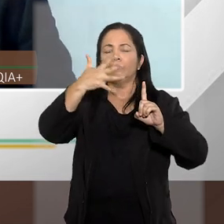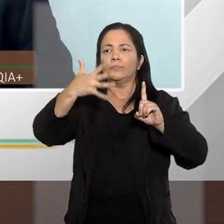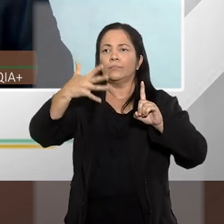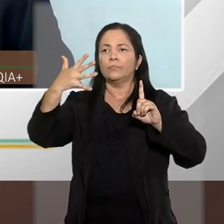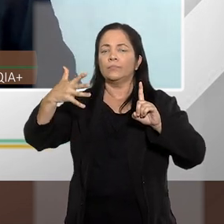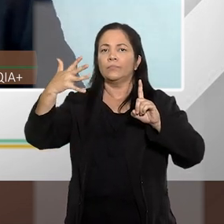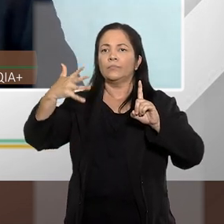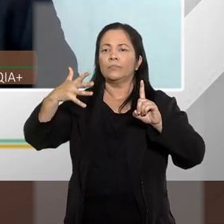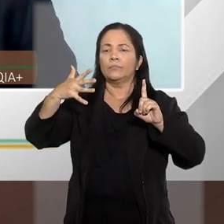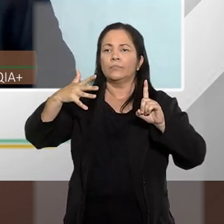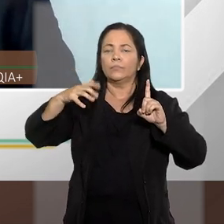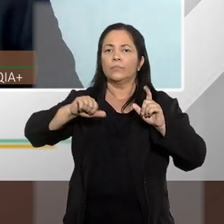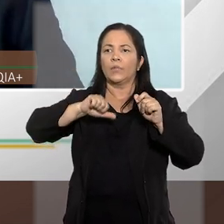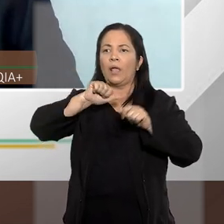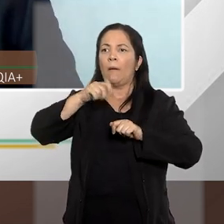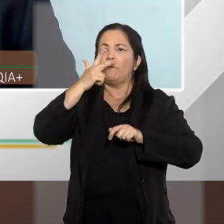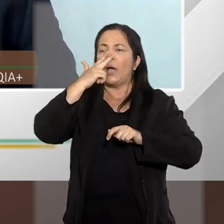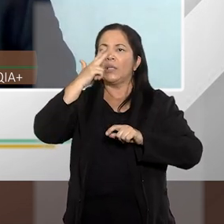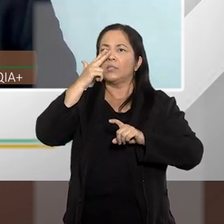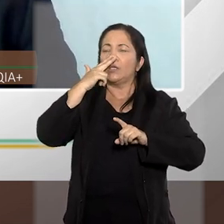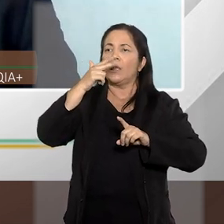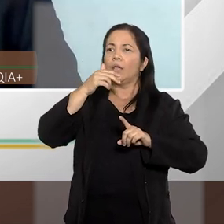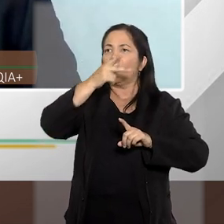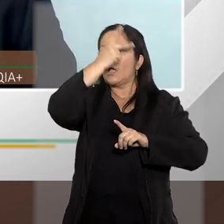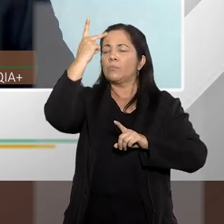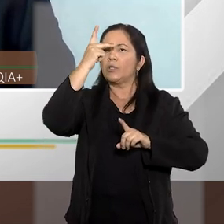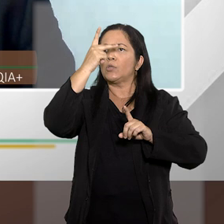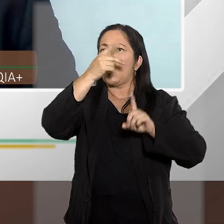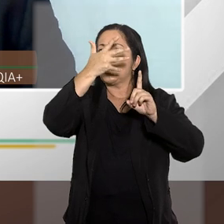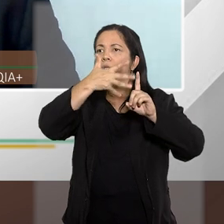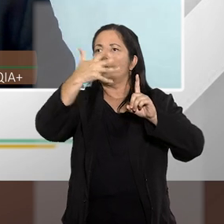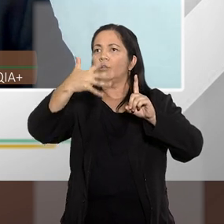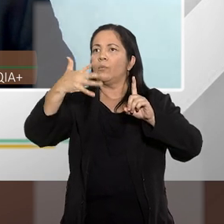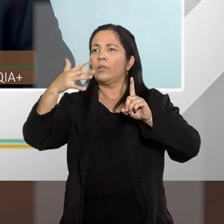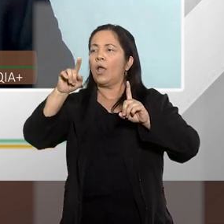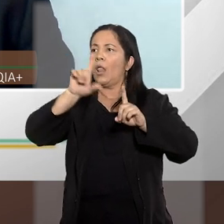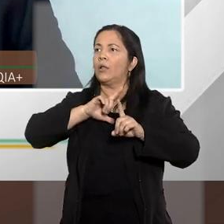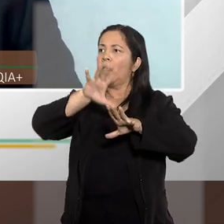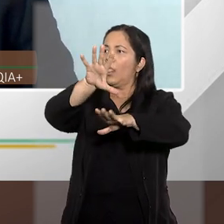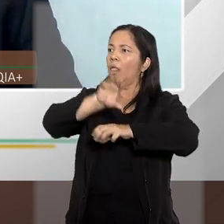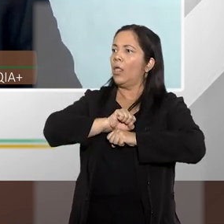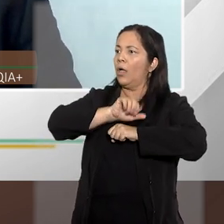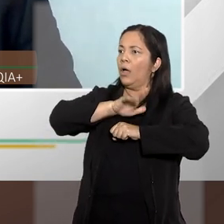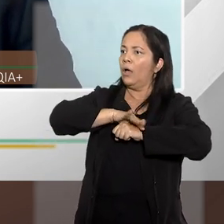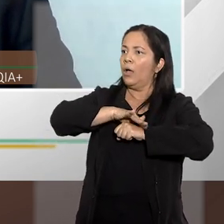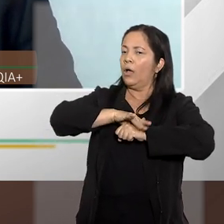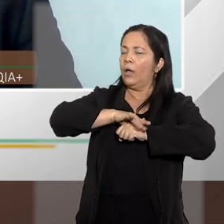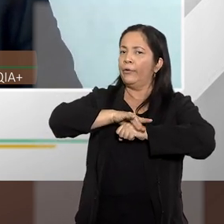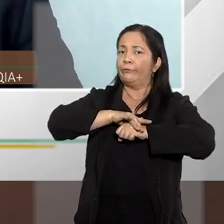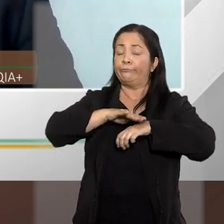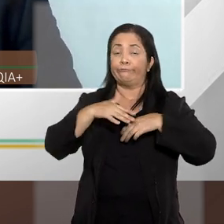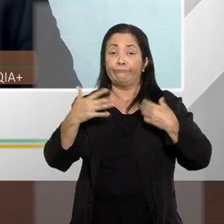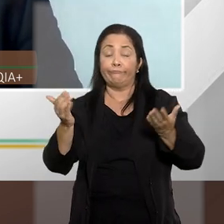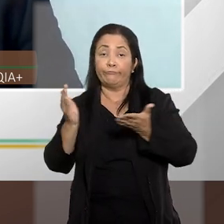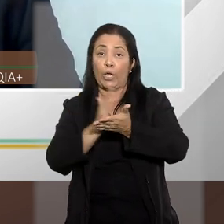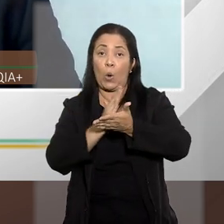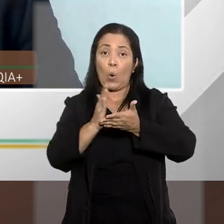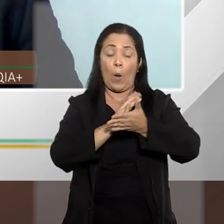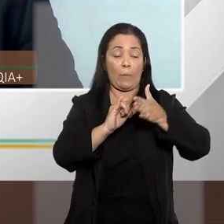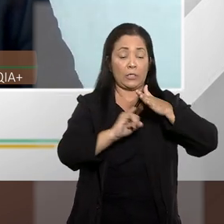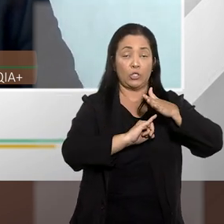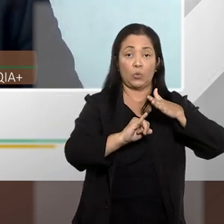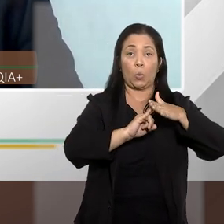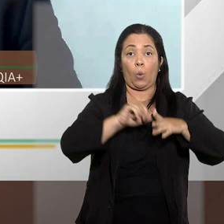ser patologizadas, tanto pelo Estado, como pela medicina, como por algumas outras instituições de poder, né?